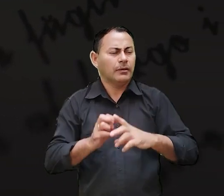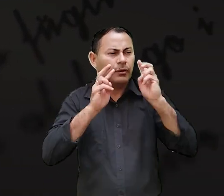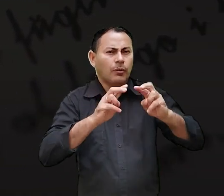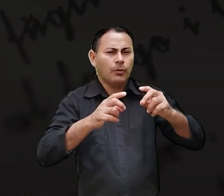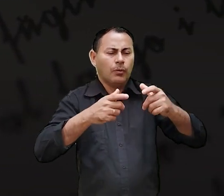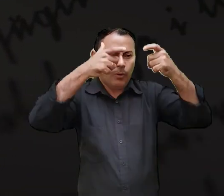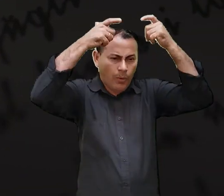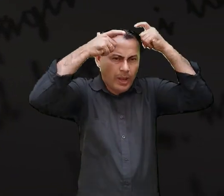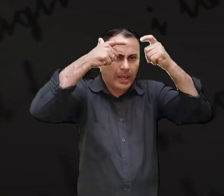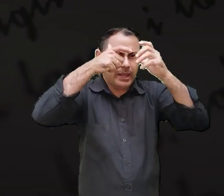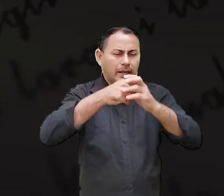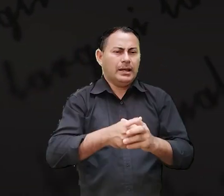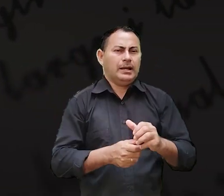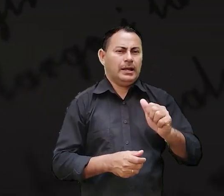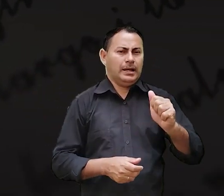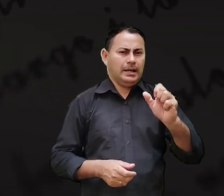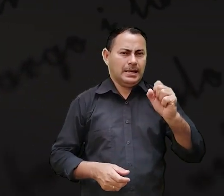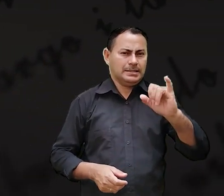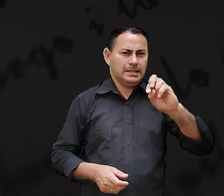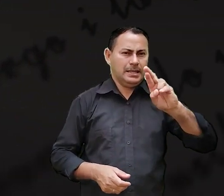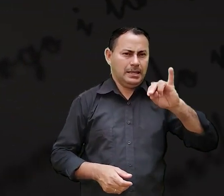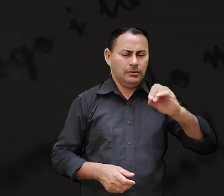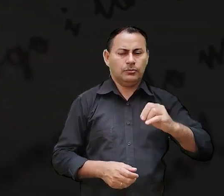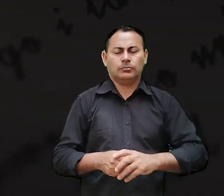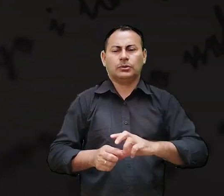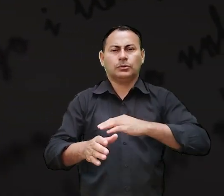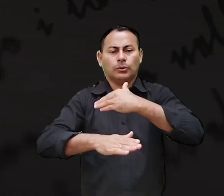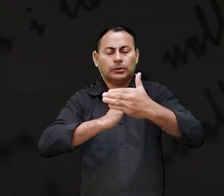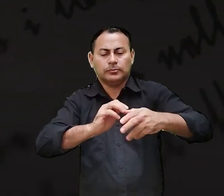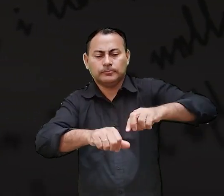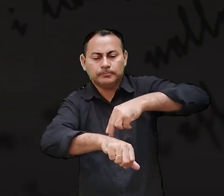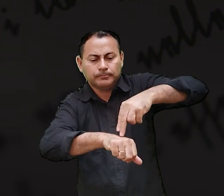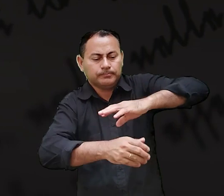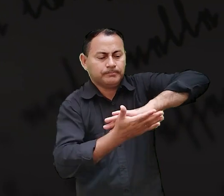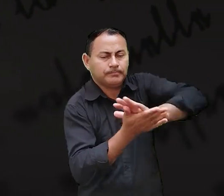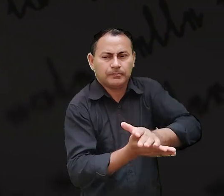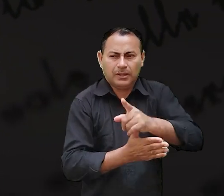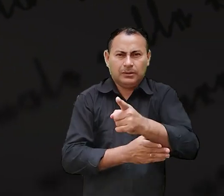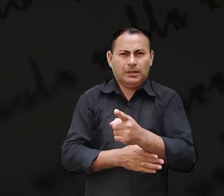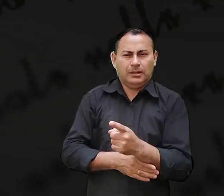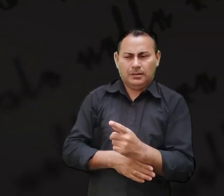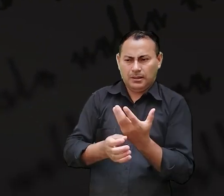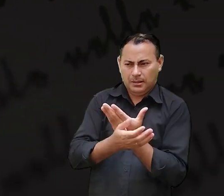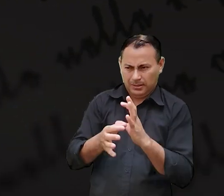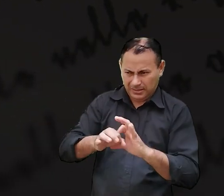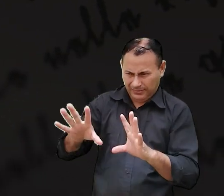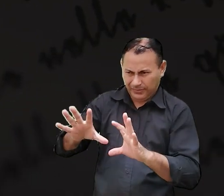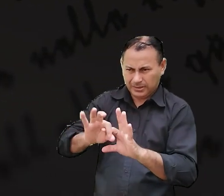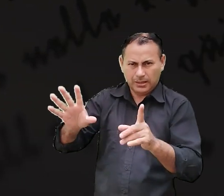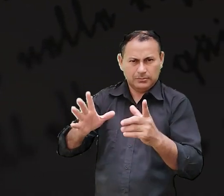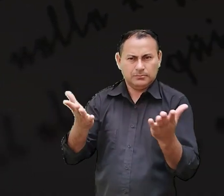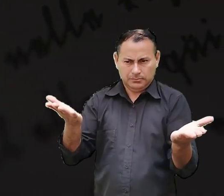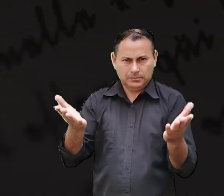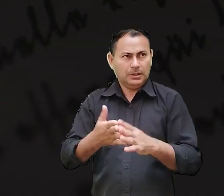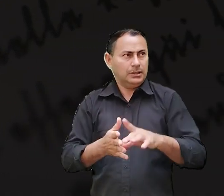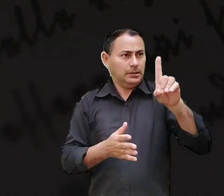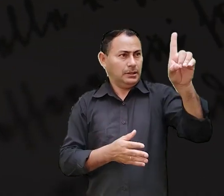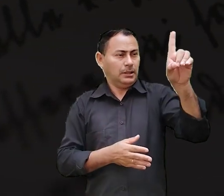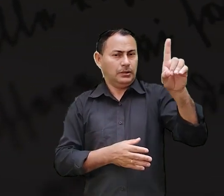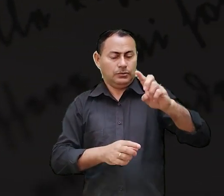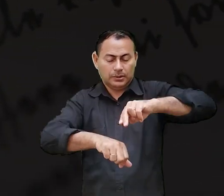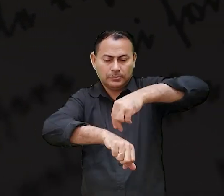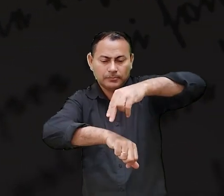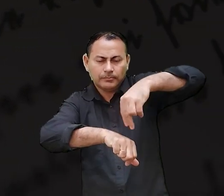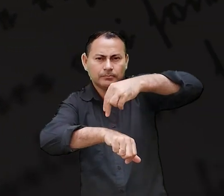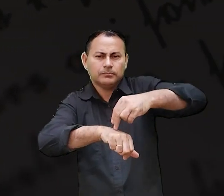assíria têm feito a todas as nações como as destruíram por completo e você haveria de livrar-se acaso os